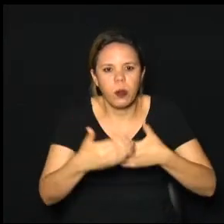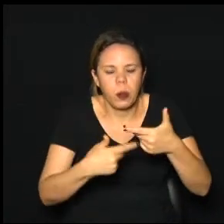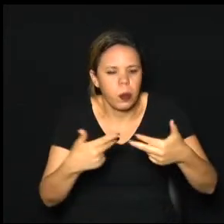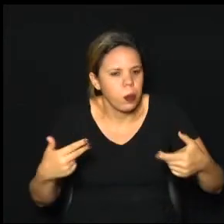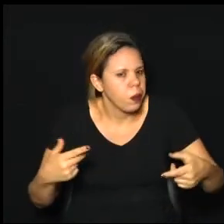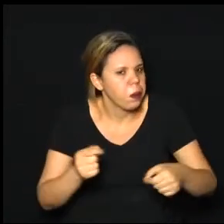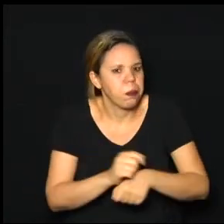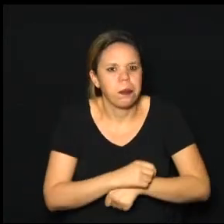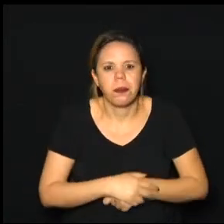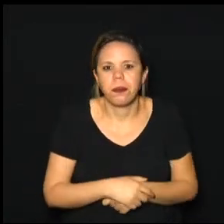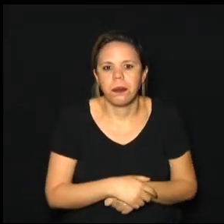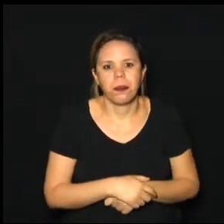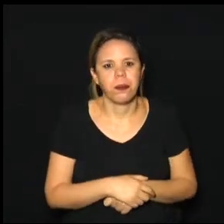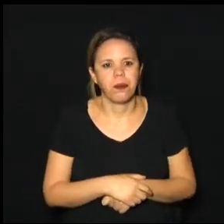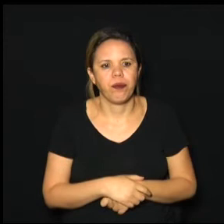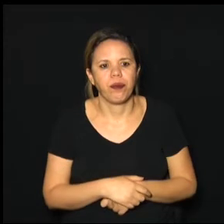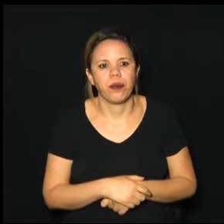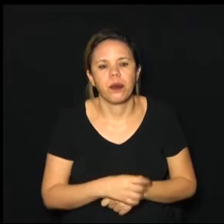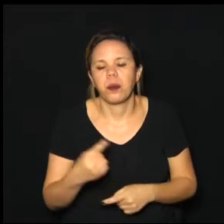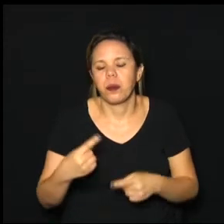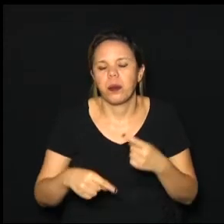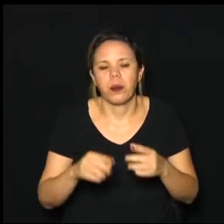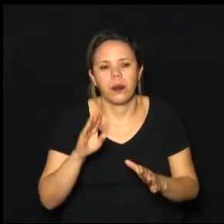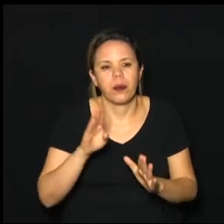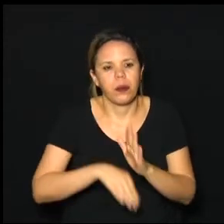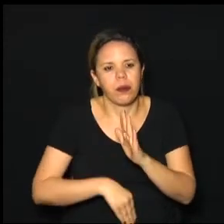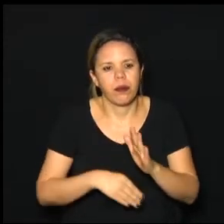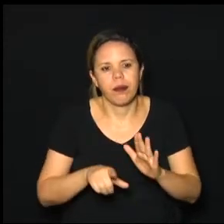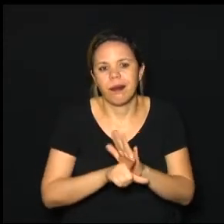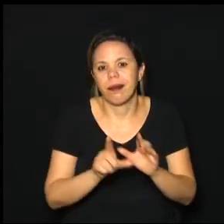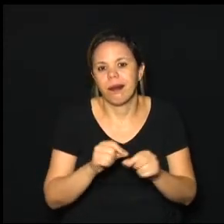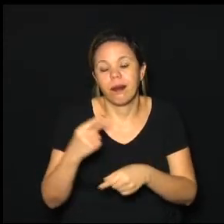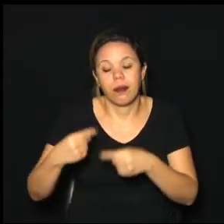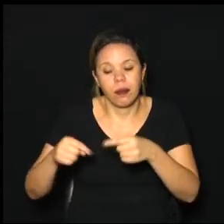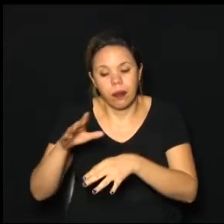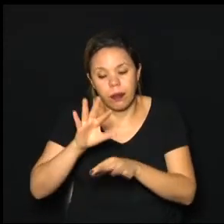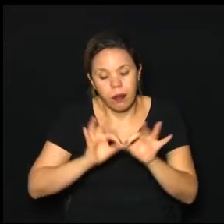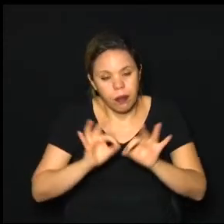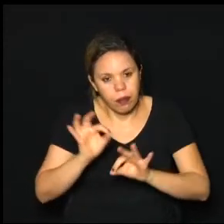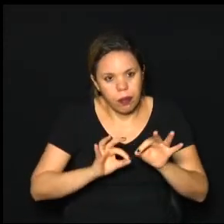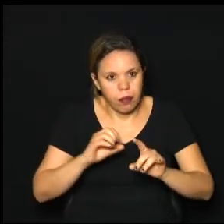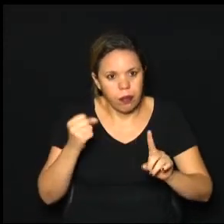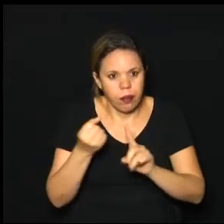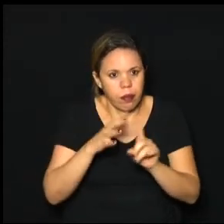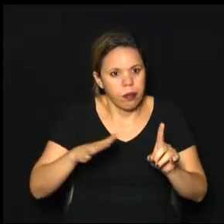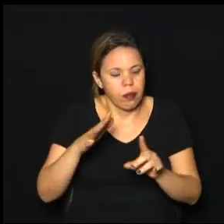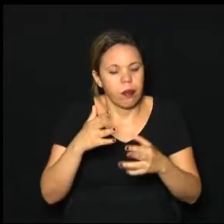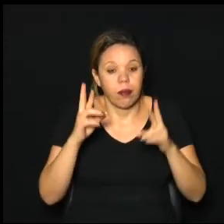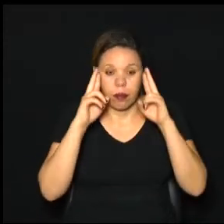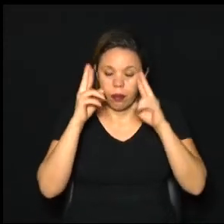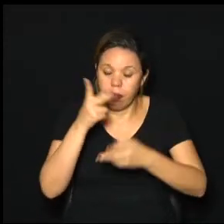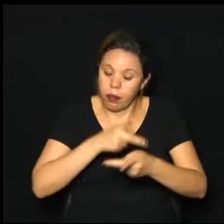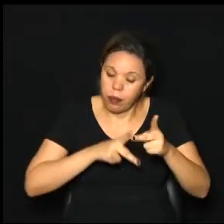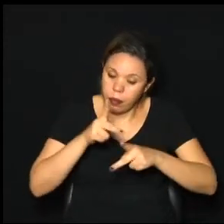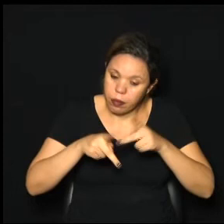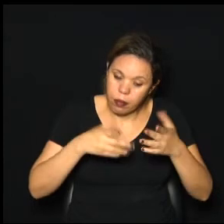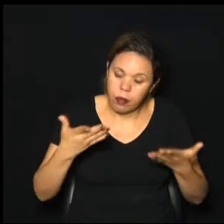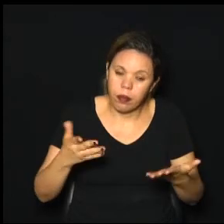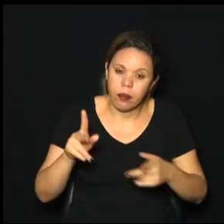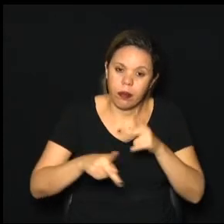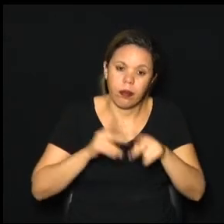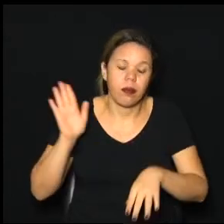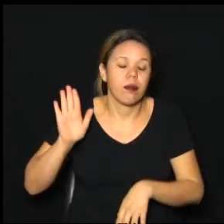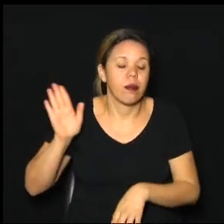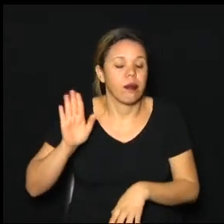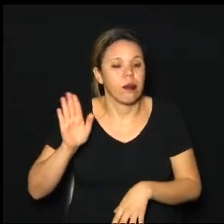de violação à ordem política e social, tá certo? Então é bom aí os